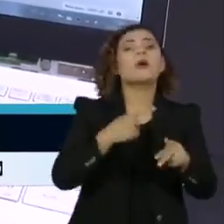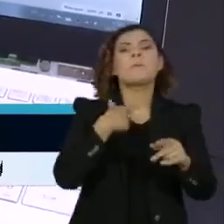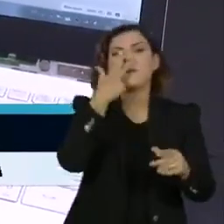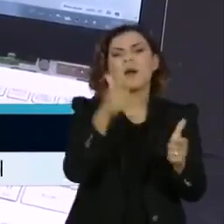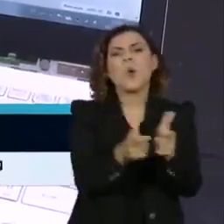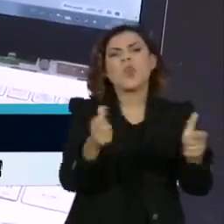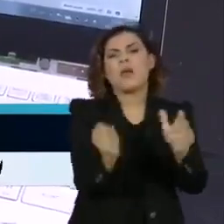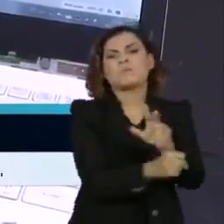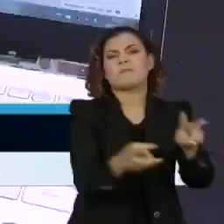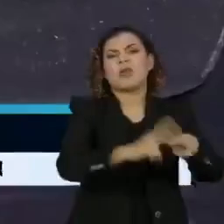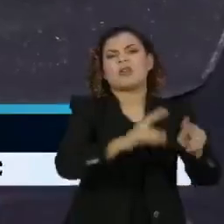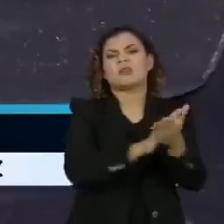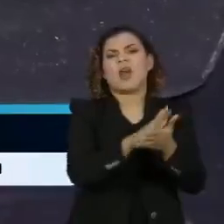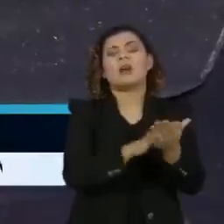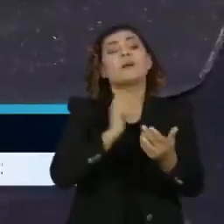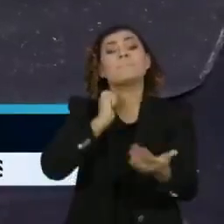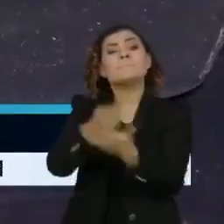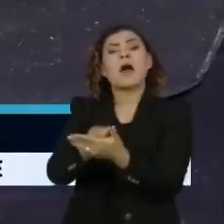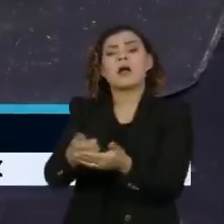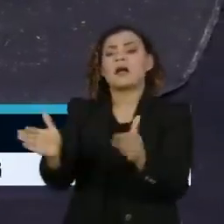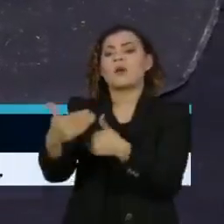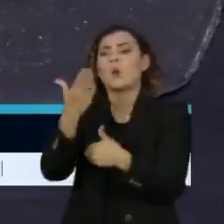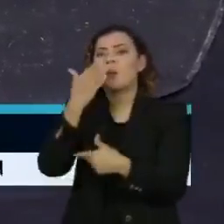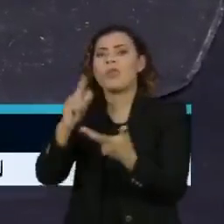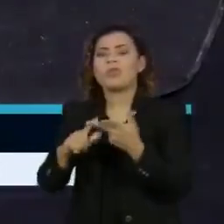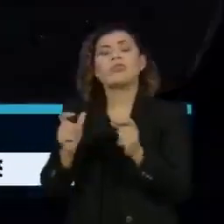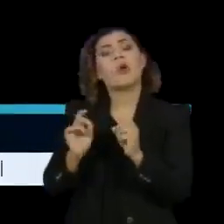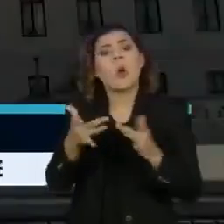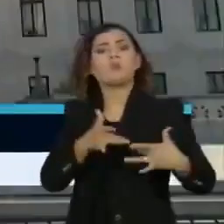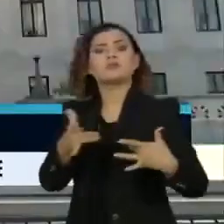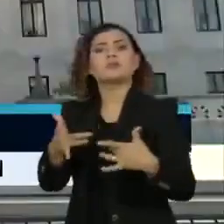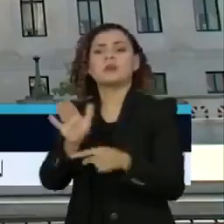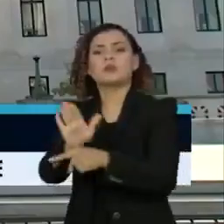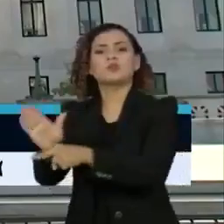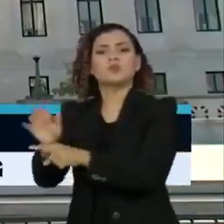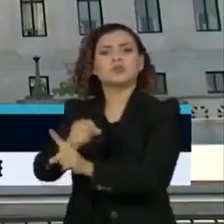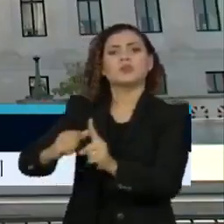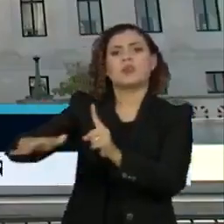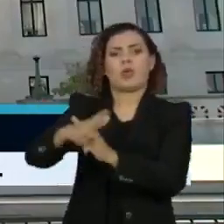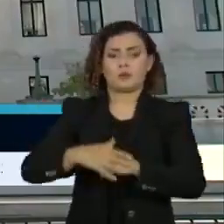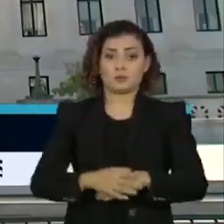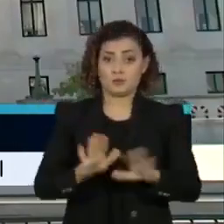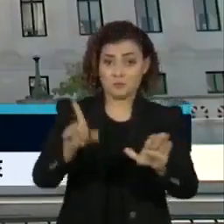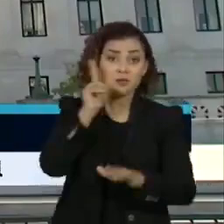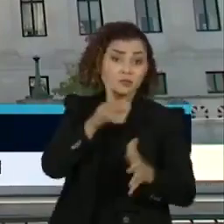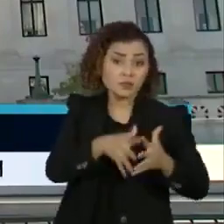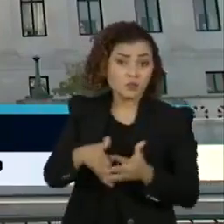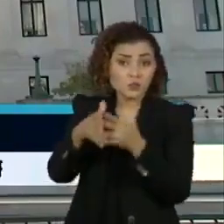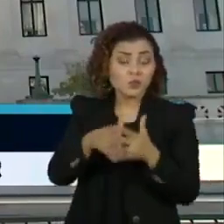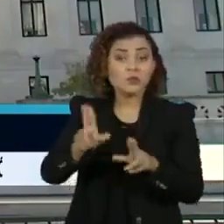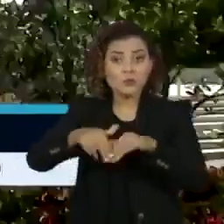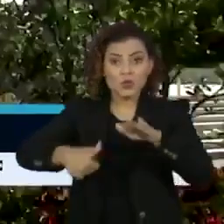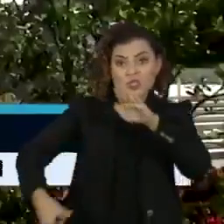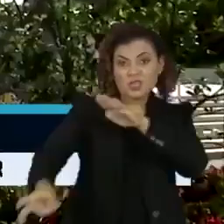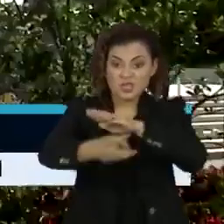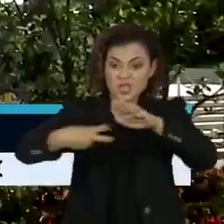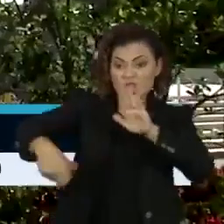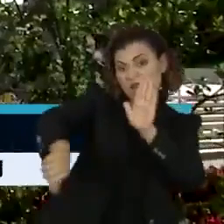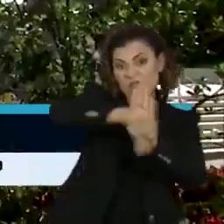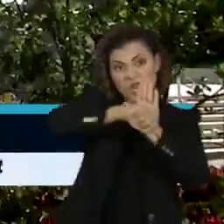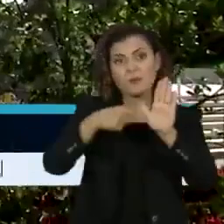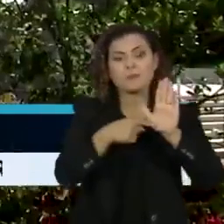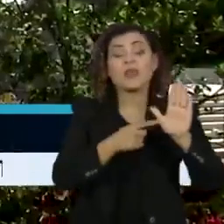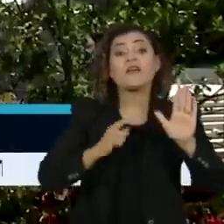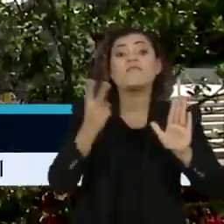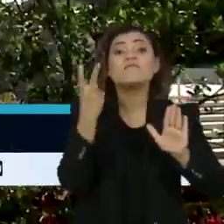de cestas básicas ou prestação de serviços comunitários. Nos Estados Unidos, os cibercriminosos podem pegar